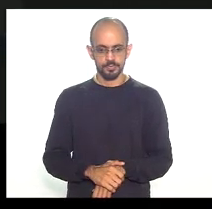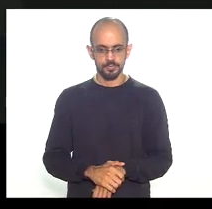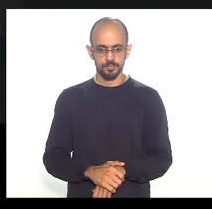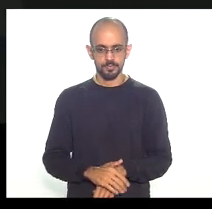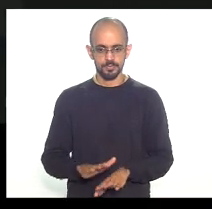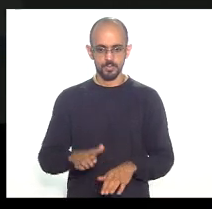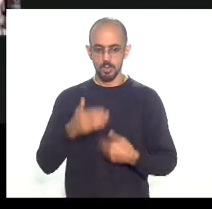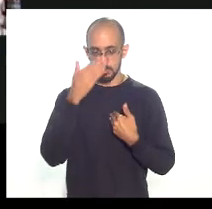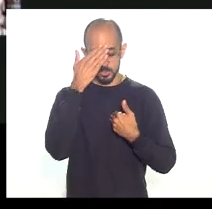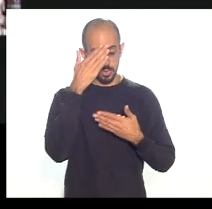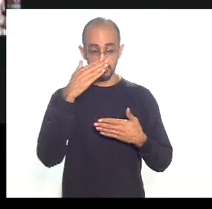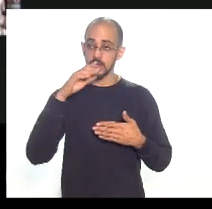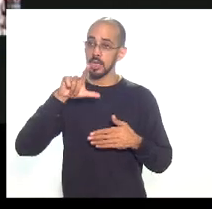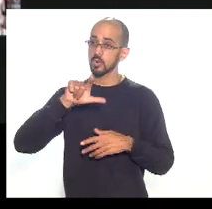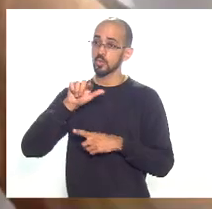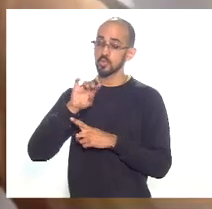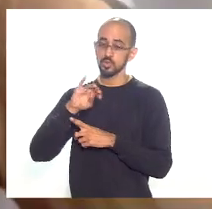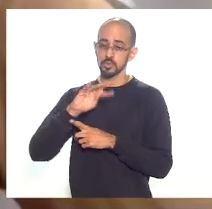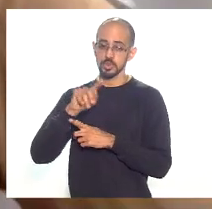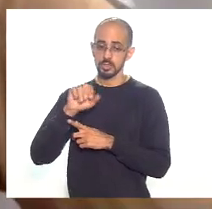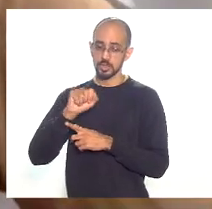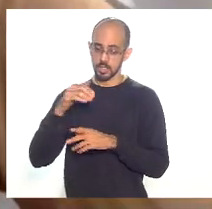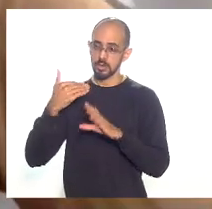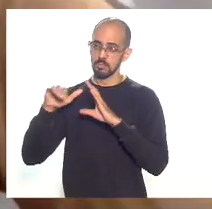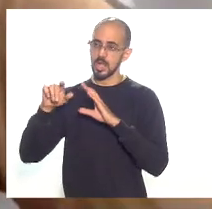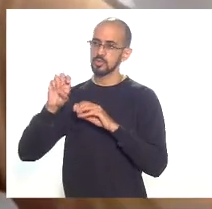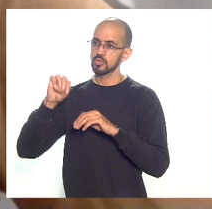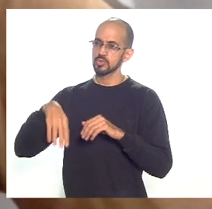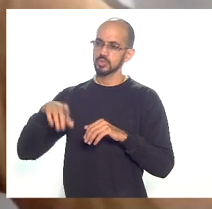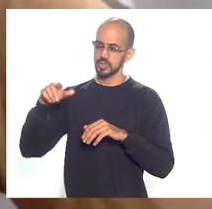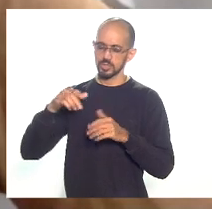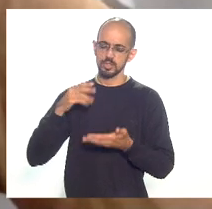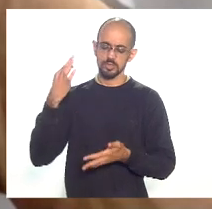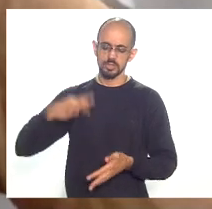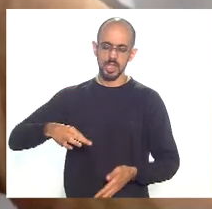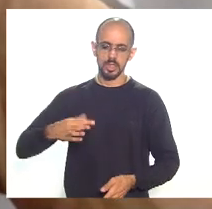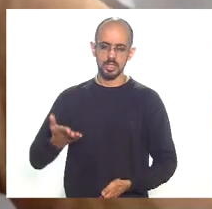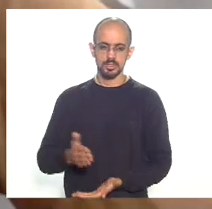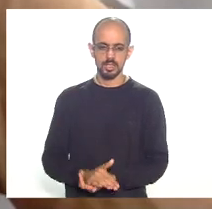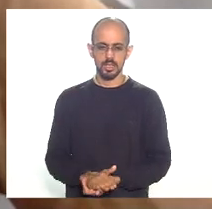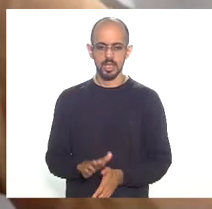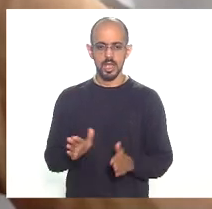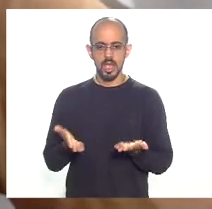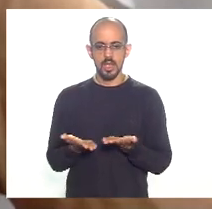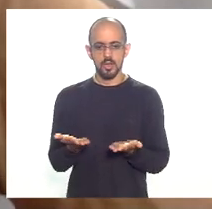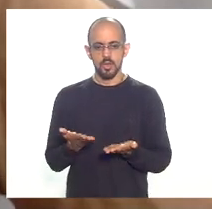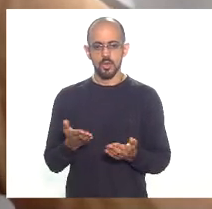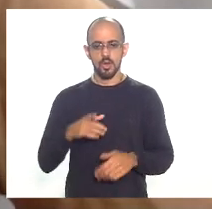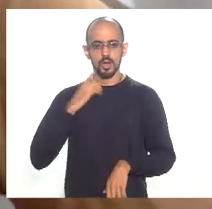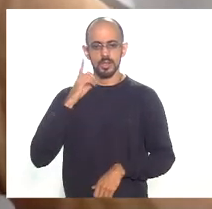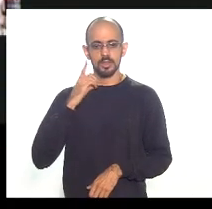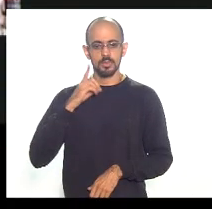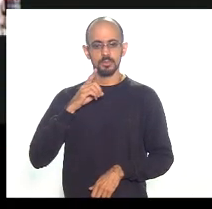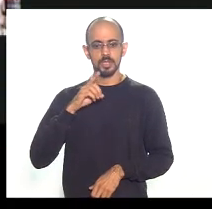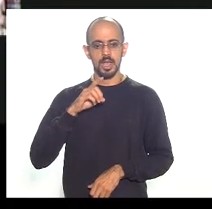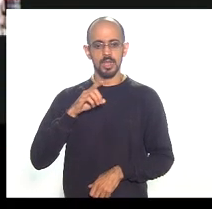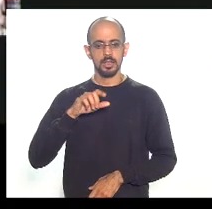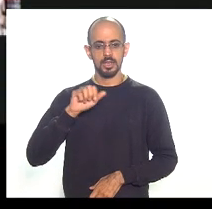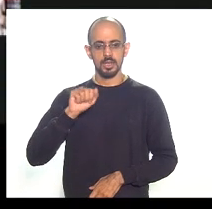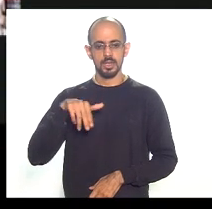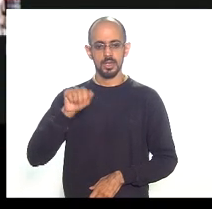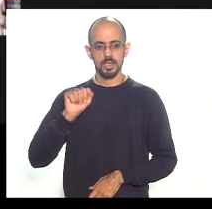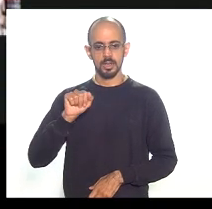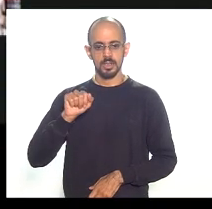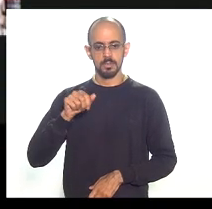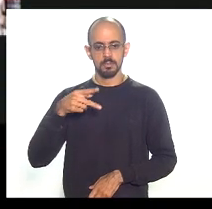Obrigada deputada Lucinha lhe passo sim com certeza passo a palavra agora nossa mãe do ano deputada Alana Passos mãe da nossa